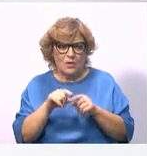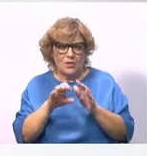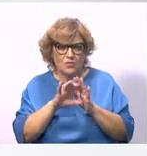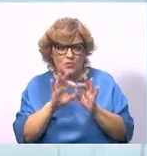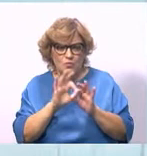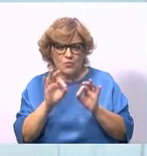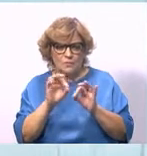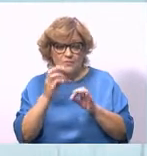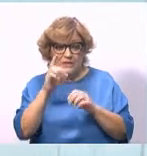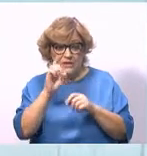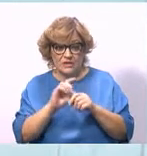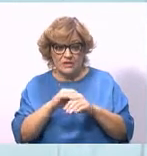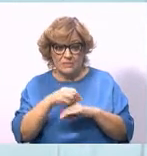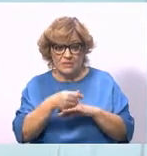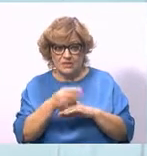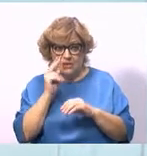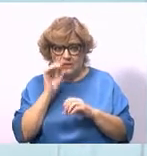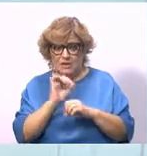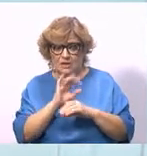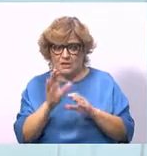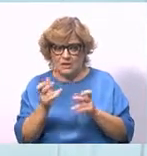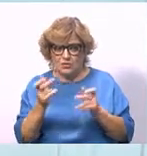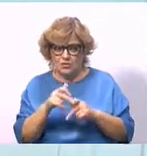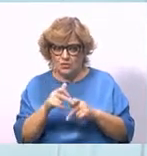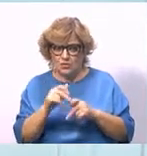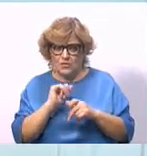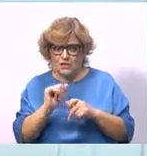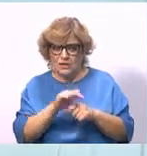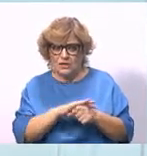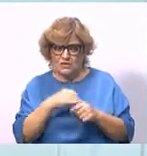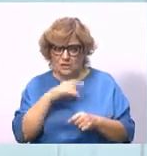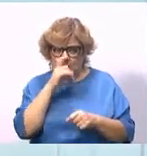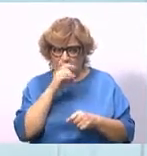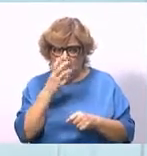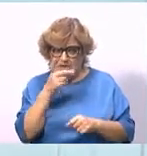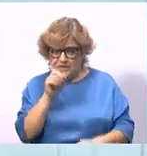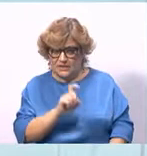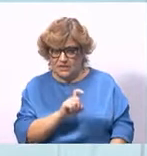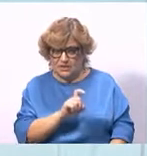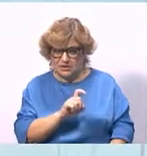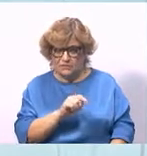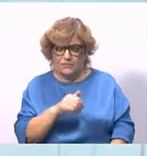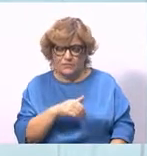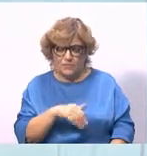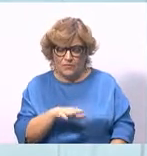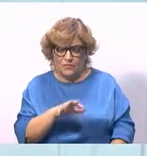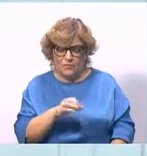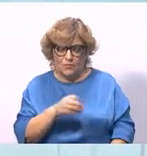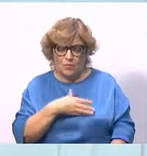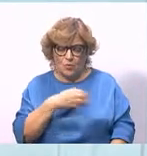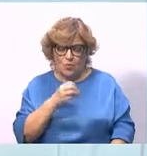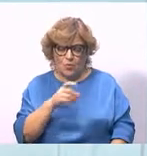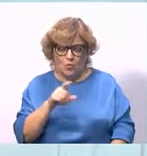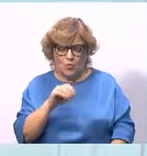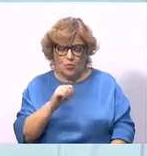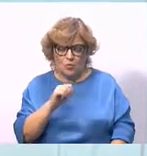tal. E 3 dias depois, é evidente que não chegou outro. Não, sim, naquele caso que eu me estou a recordar, foram 3 dias. Foi ao apologista absolutamente aflita,